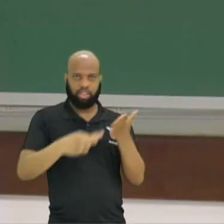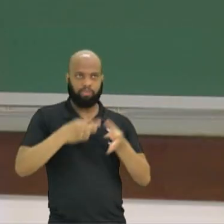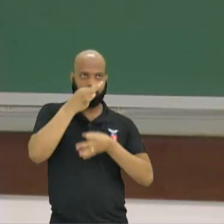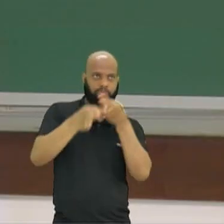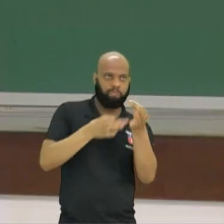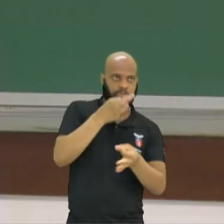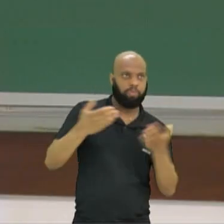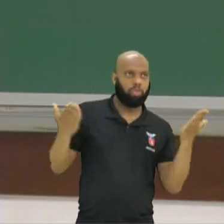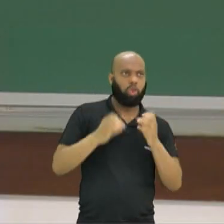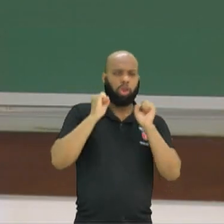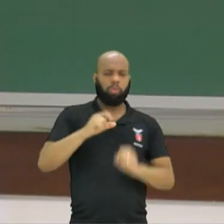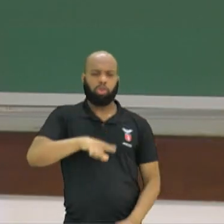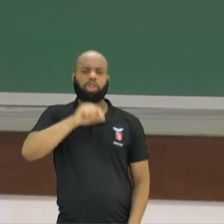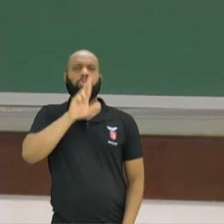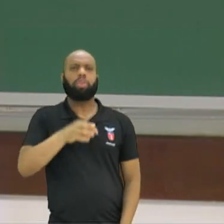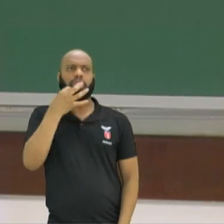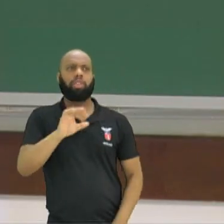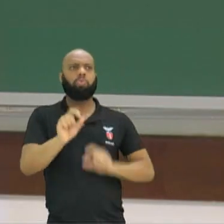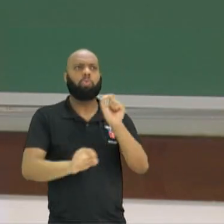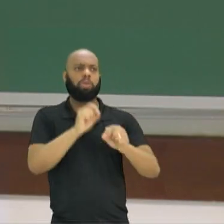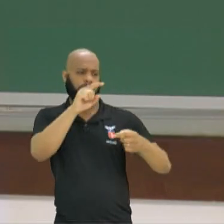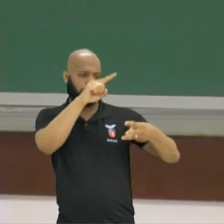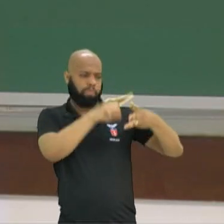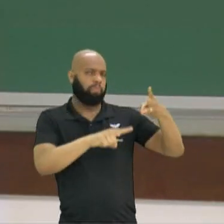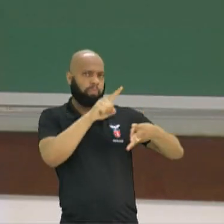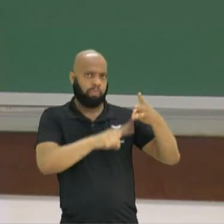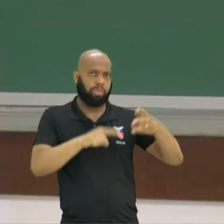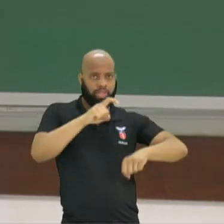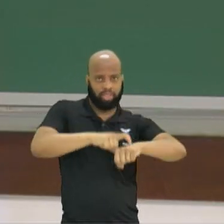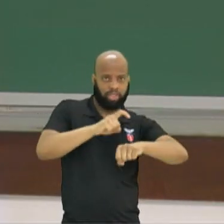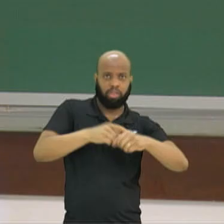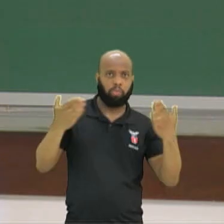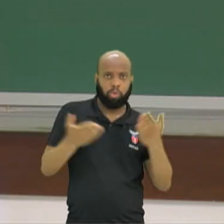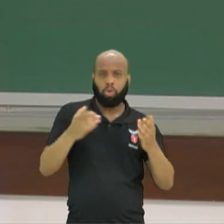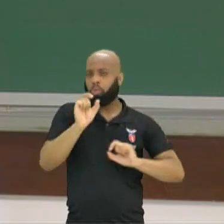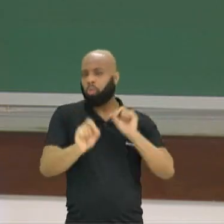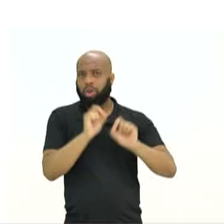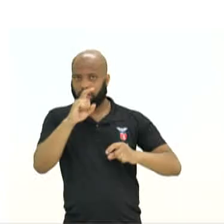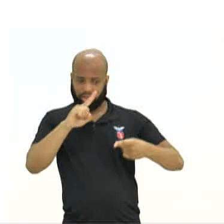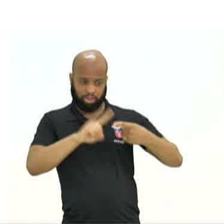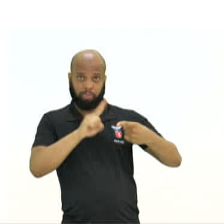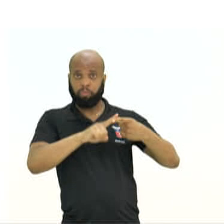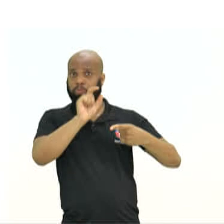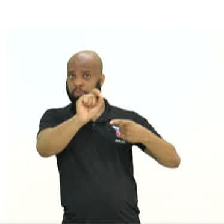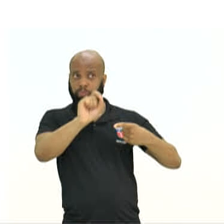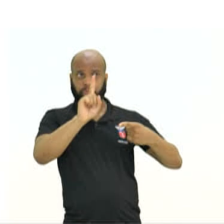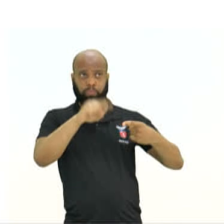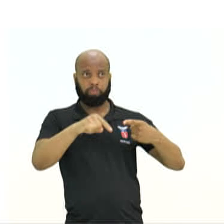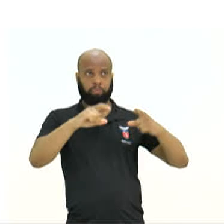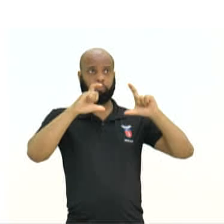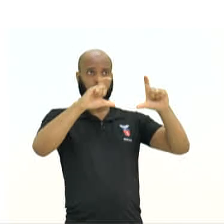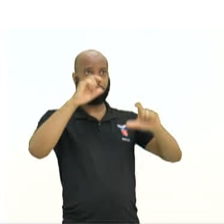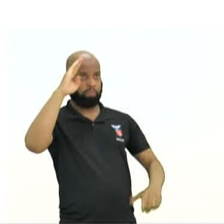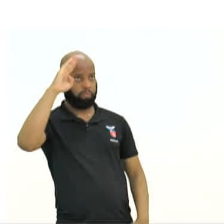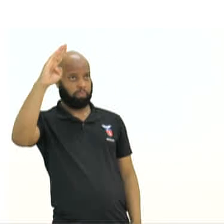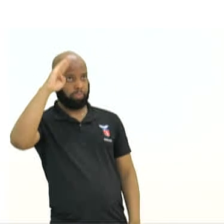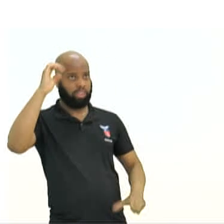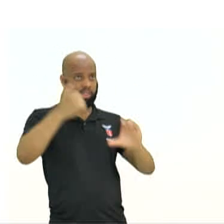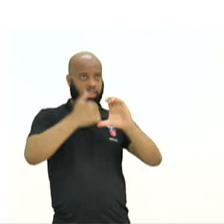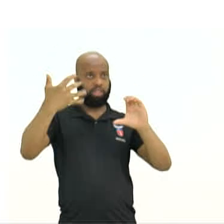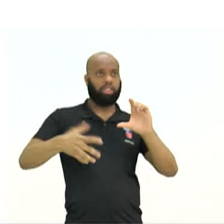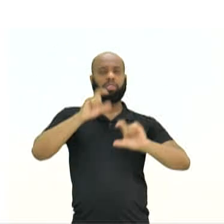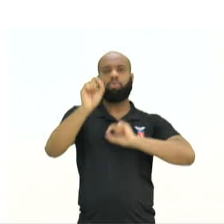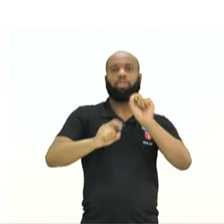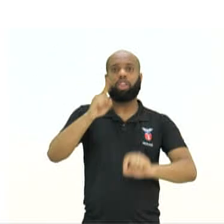características do texto dissertativo, podemos afirmar que, e vocês têm três alternativas. A primeira diz o seguinte: suas principais